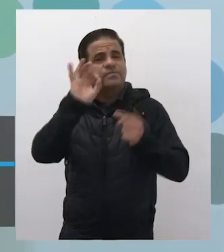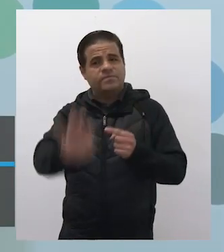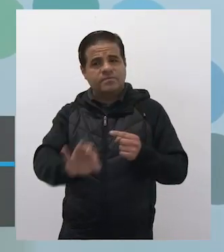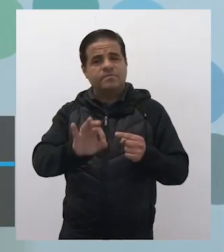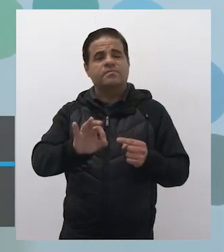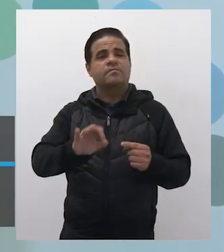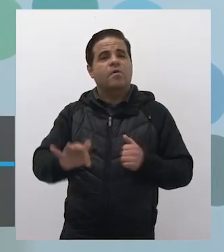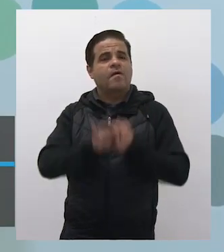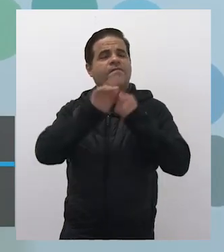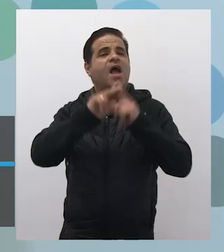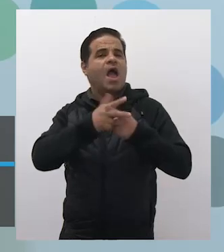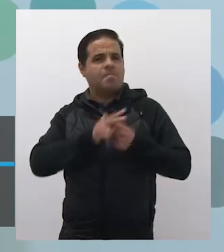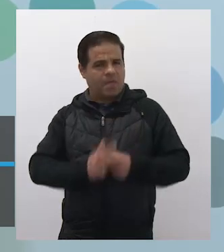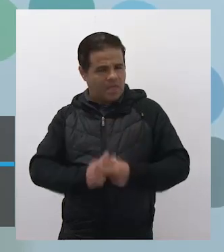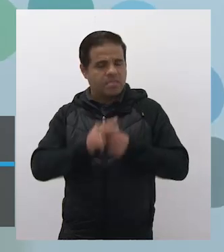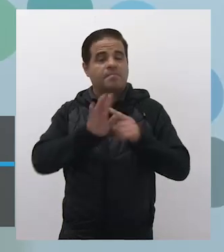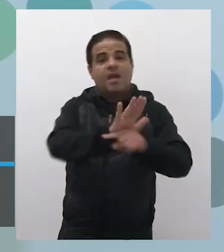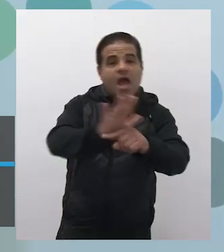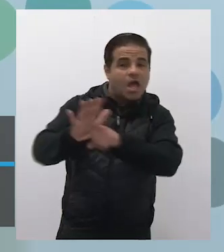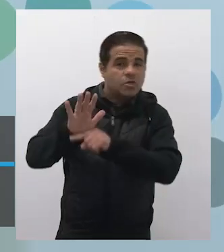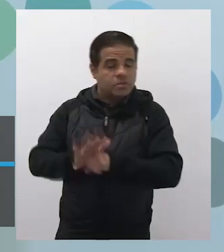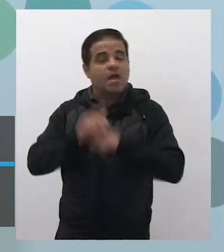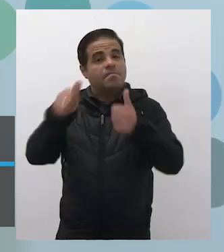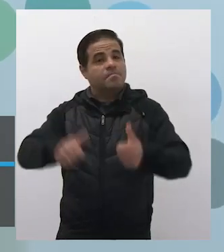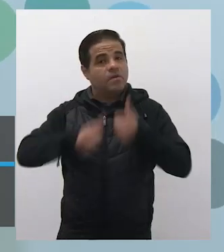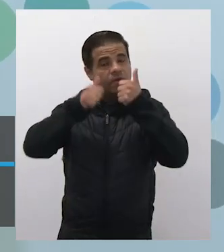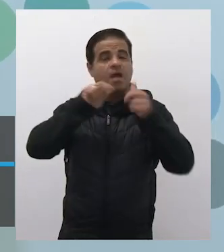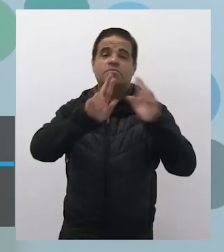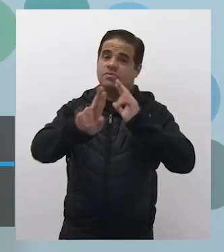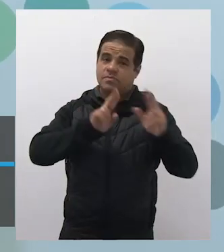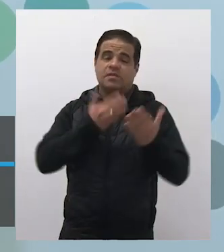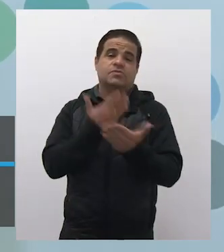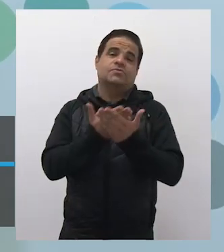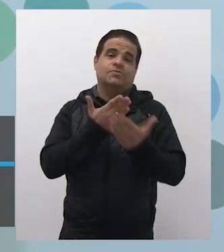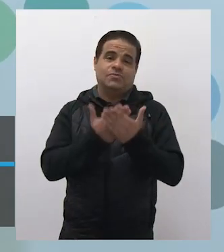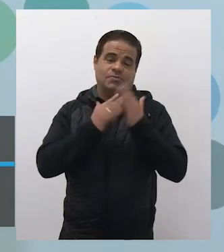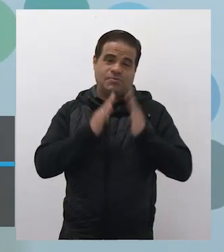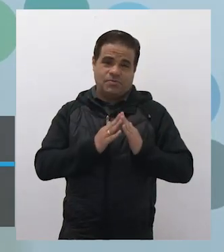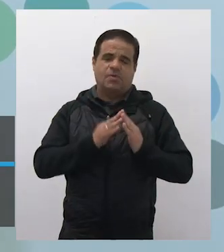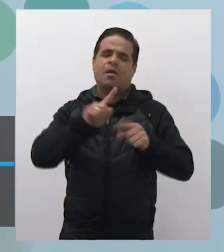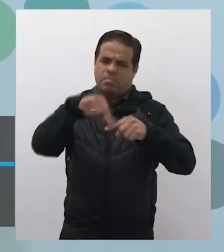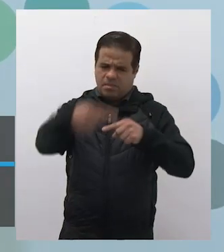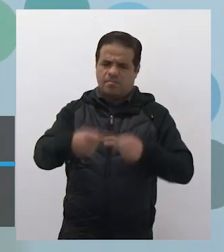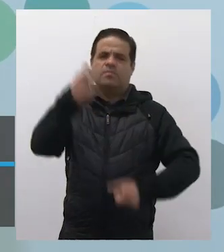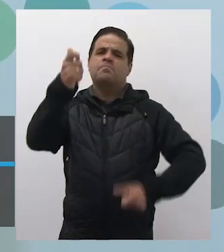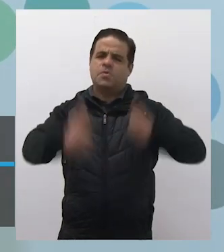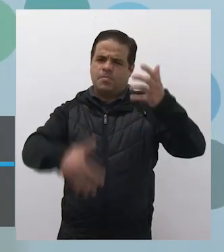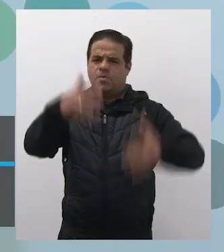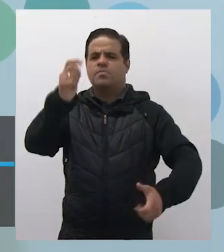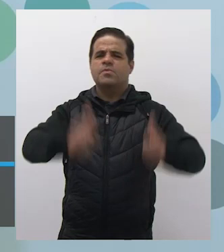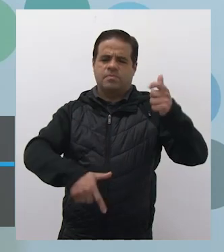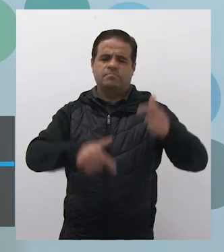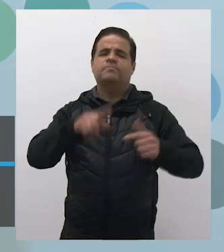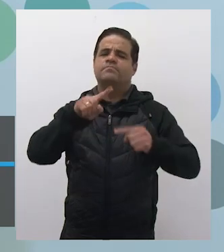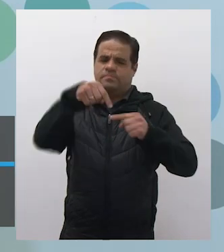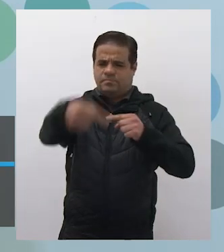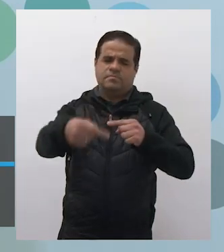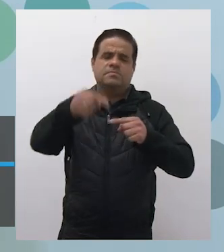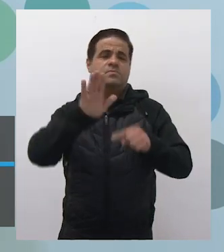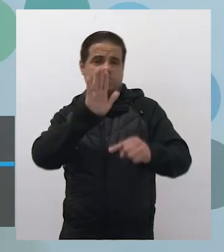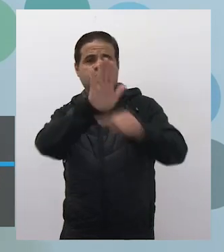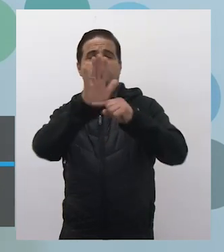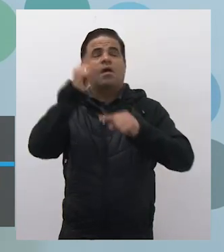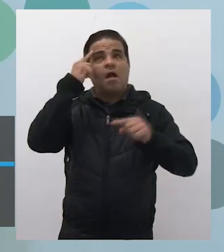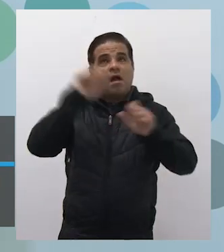uma ferramenta para ajudar a melhorar os resultados da escola. E a gente vai falar um pouquinho mais sobre ele, então, hoje. Então, a